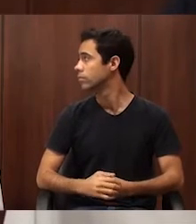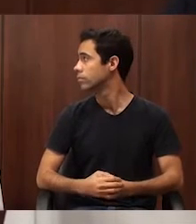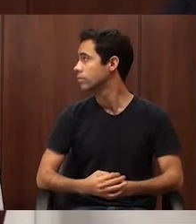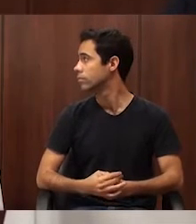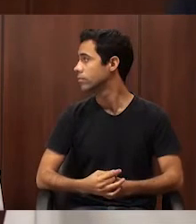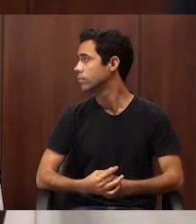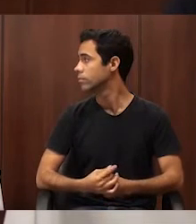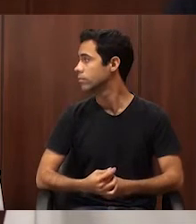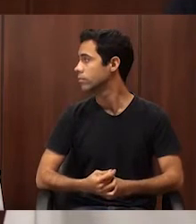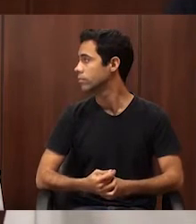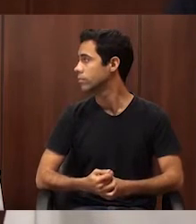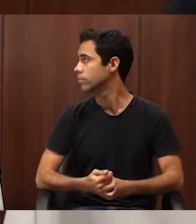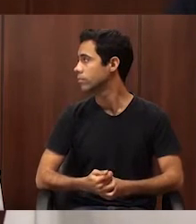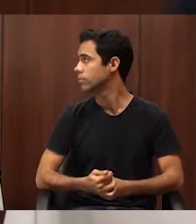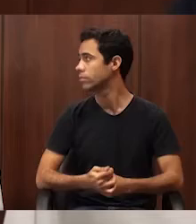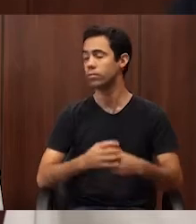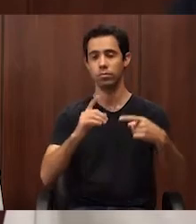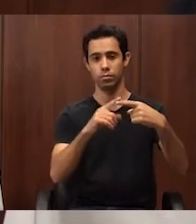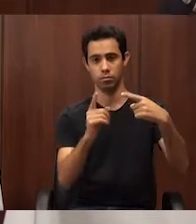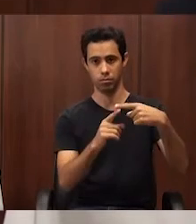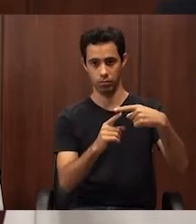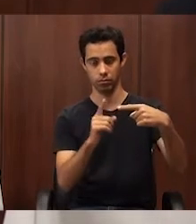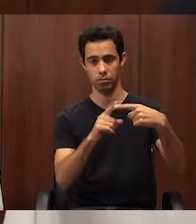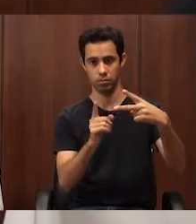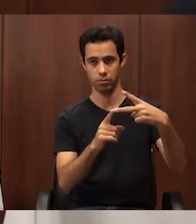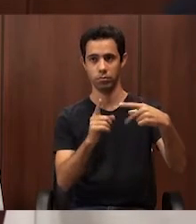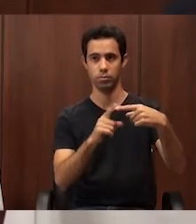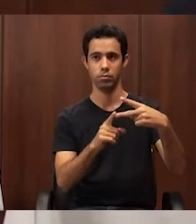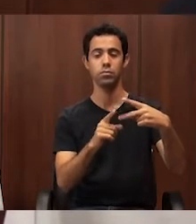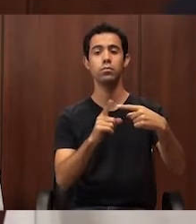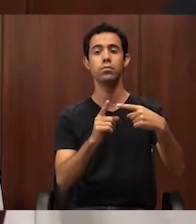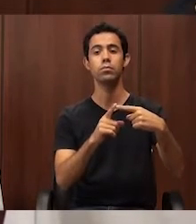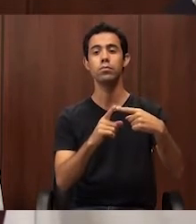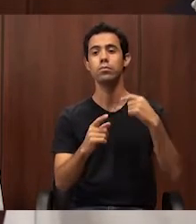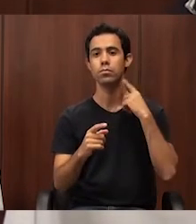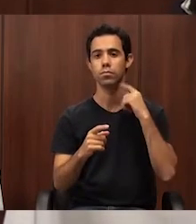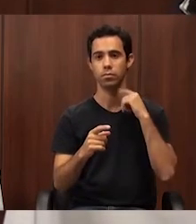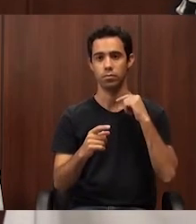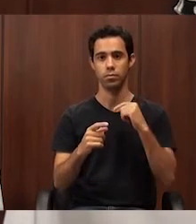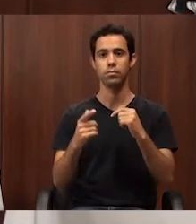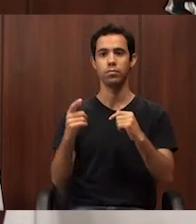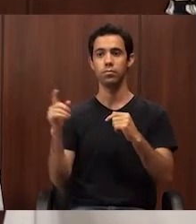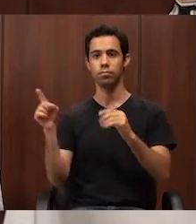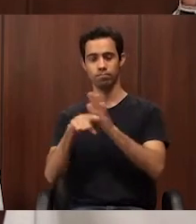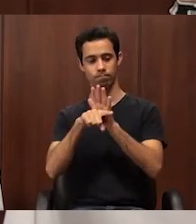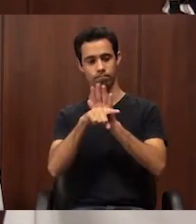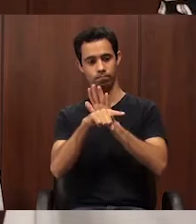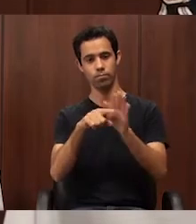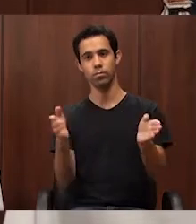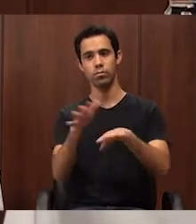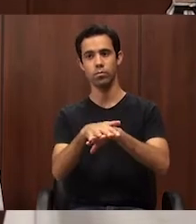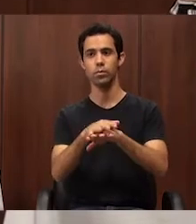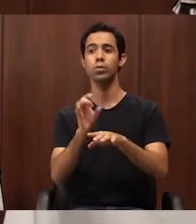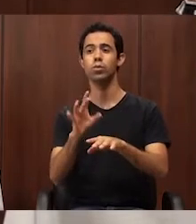Eu queria tocar dois pontos só que falaram, né? Só para esclarecer, eu pesquiso só sobre inclusão, como oferecer apoio,